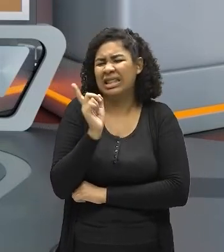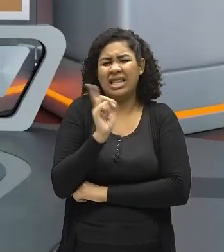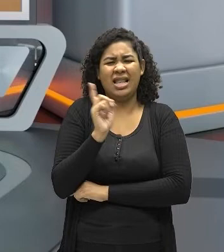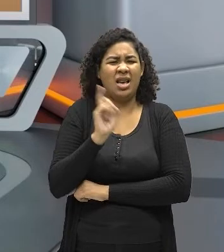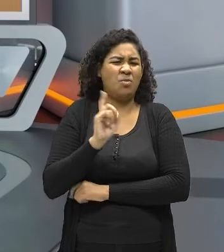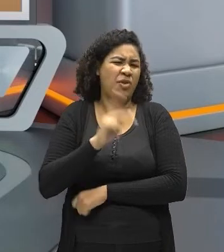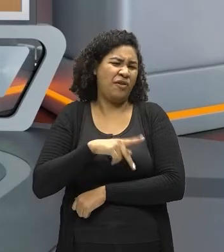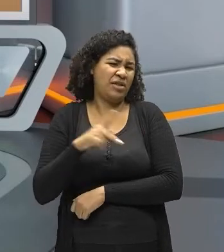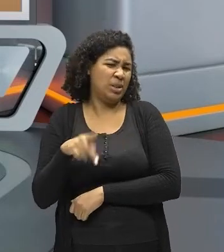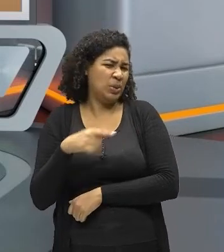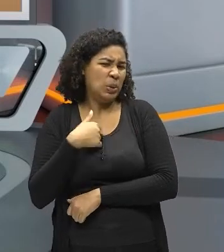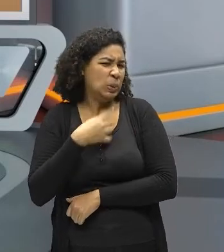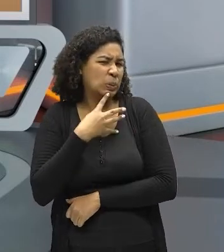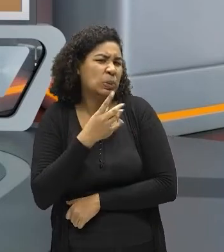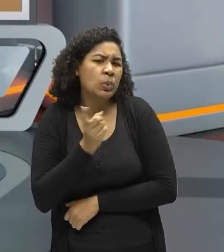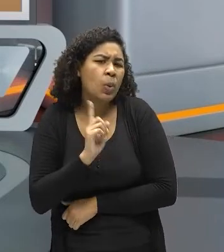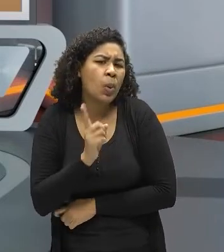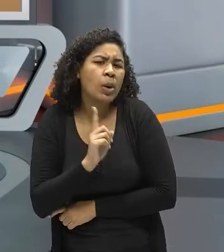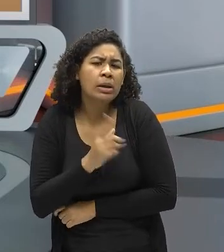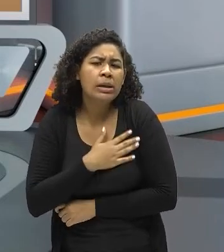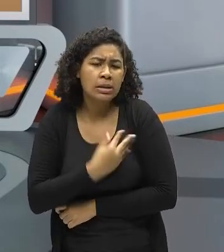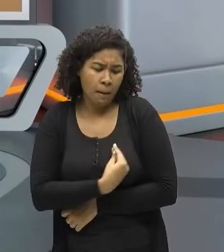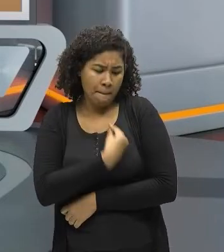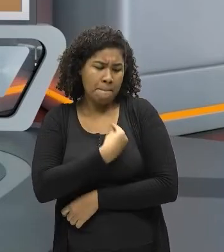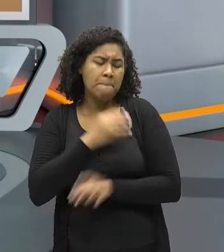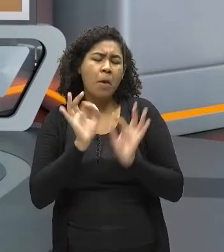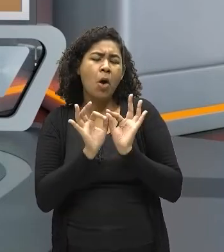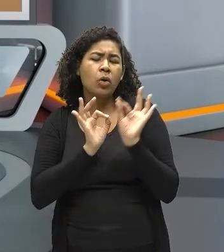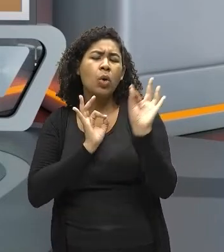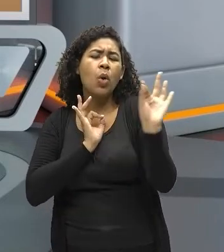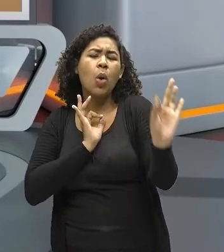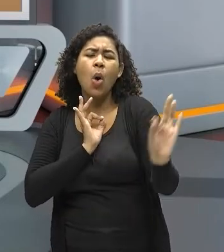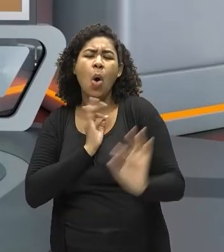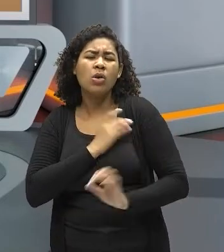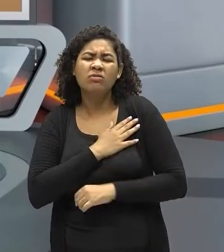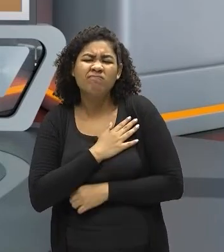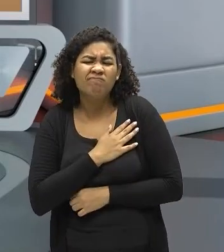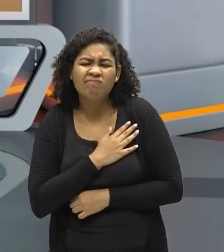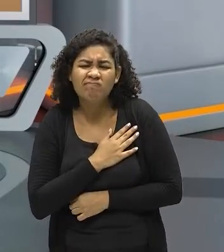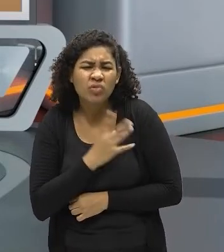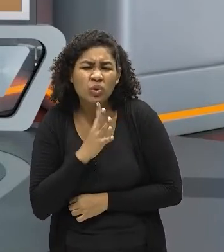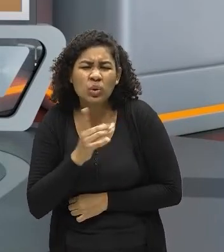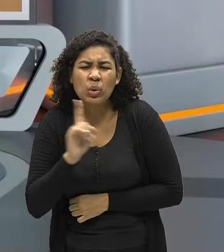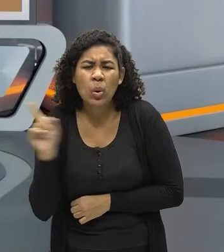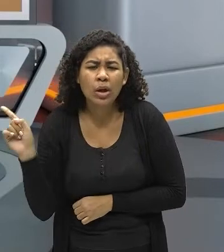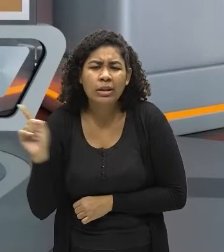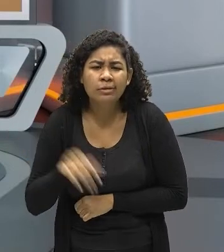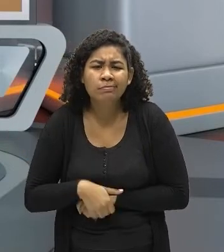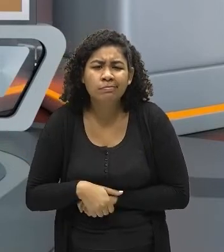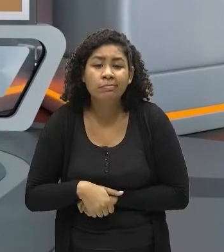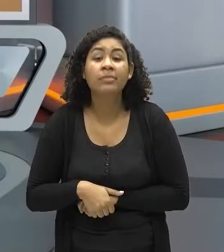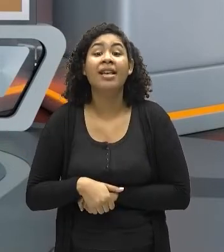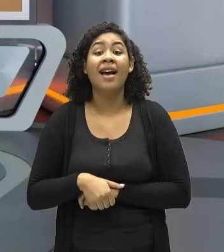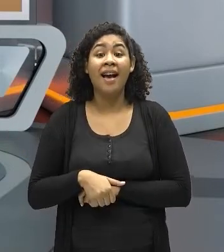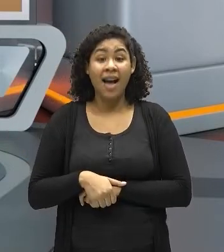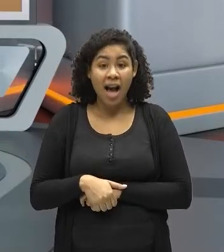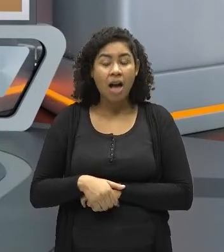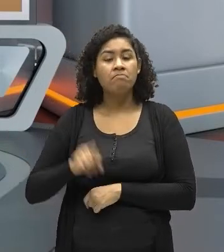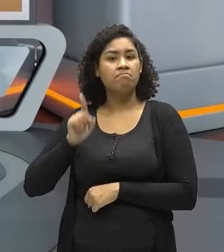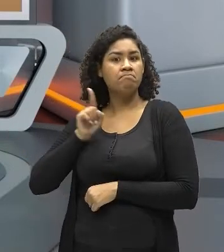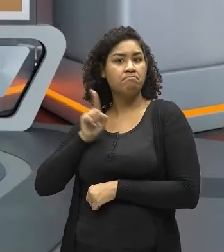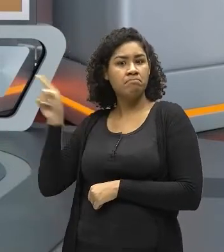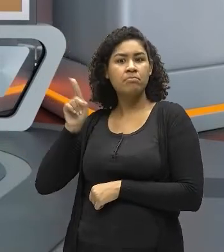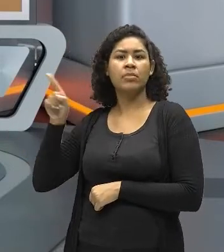muito longe. Ah, mas vocês conhecem. Por quê? Porque essas várias famílias aqui, elas alimentam